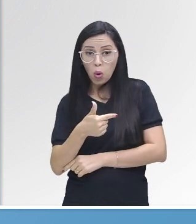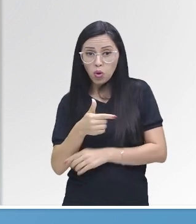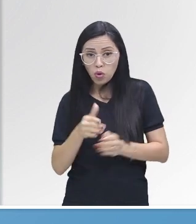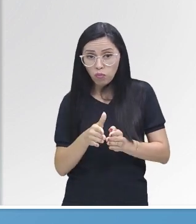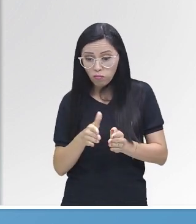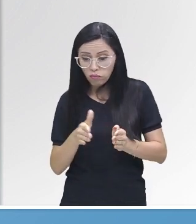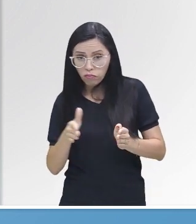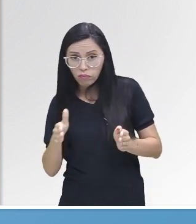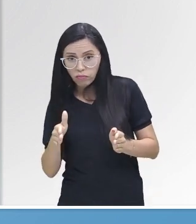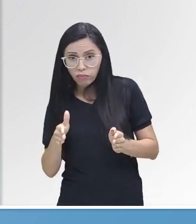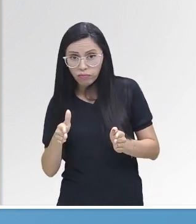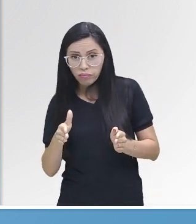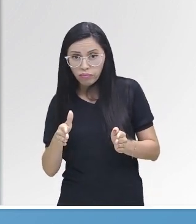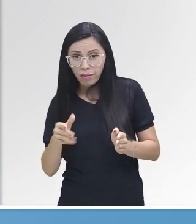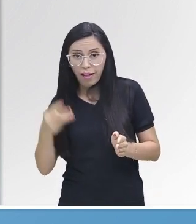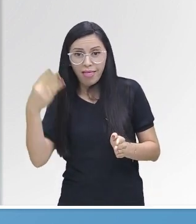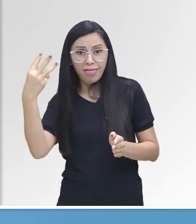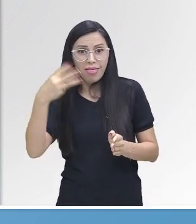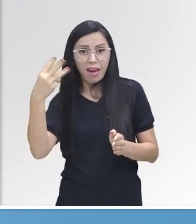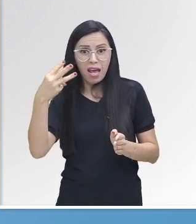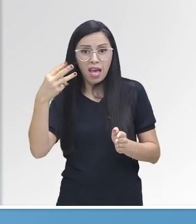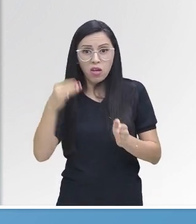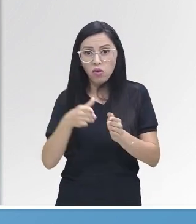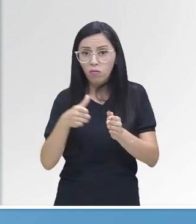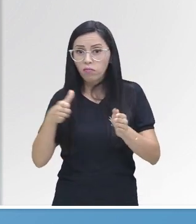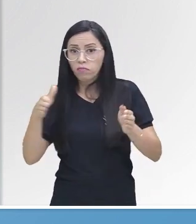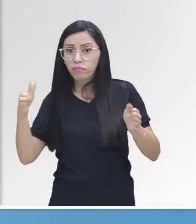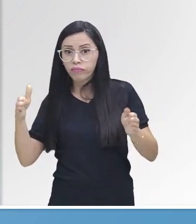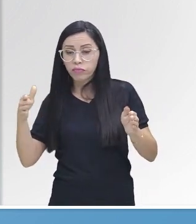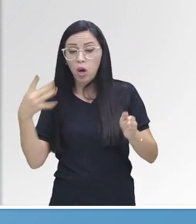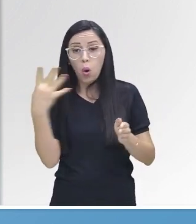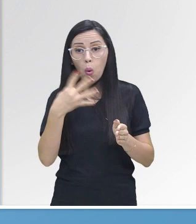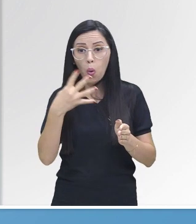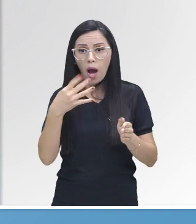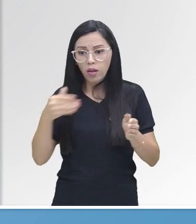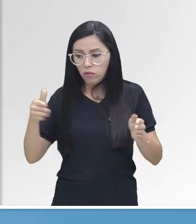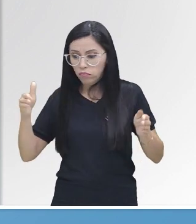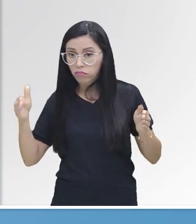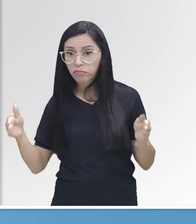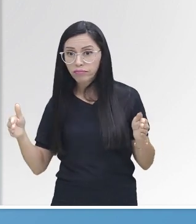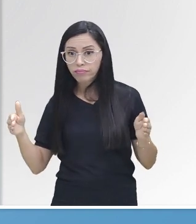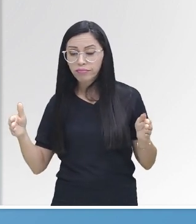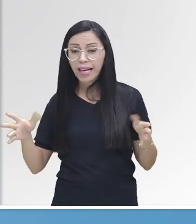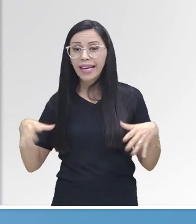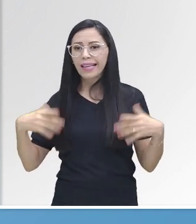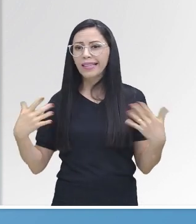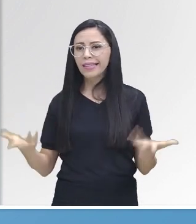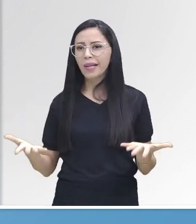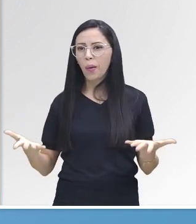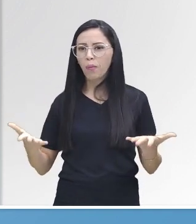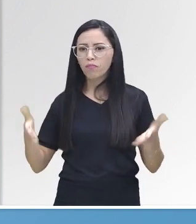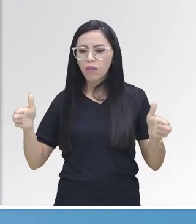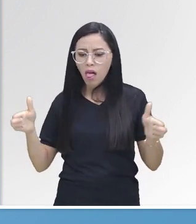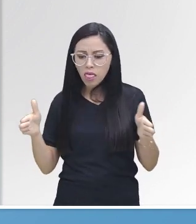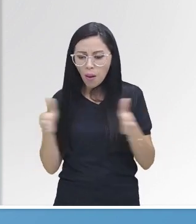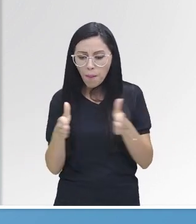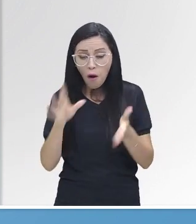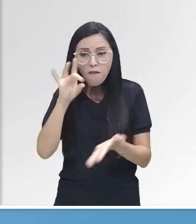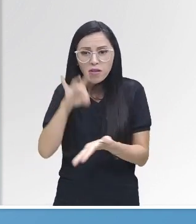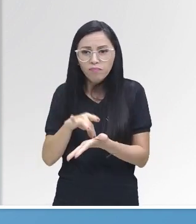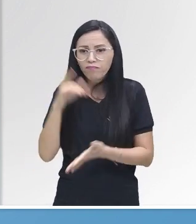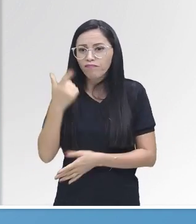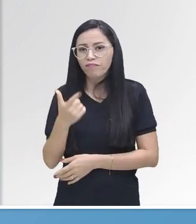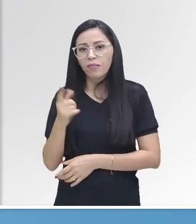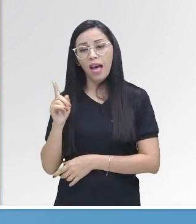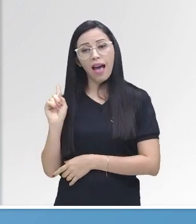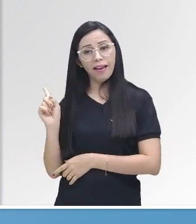observando que temos tamanhos diferentes. Então, não conseguimos fazer uma medida padrão, porque pode ser que uns